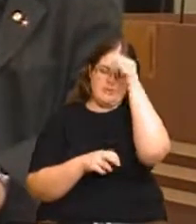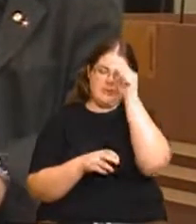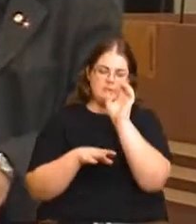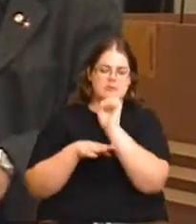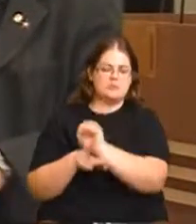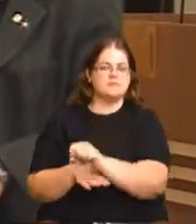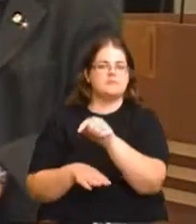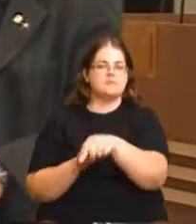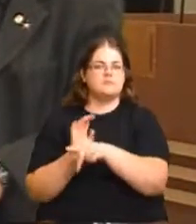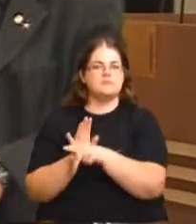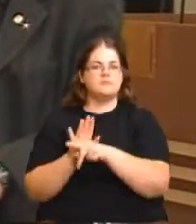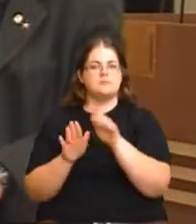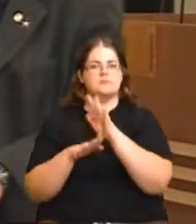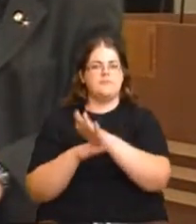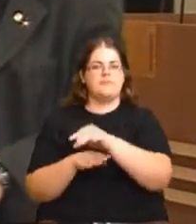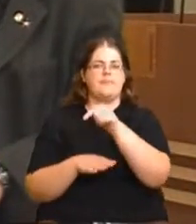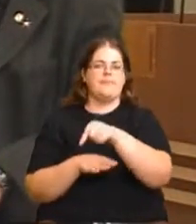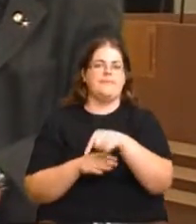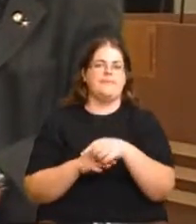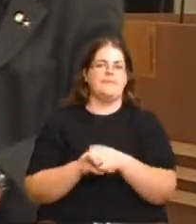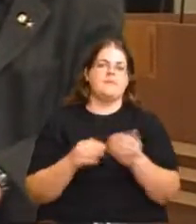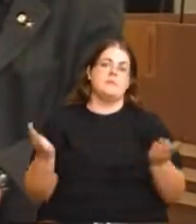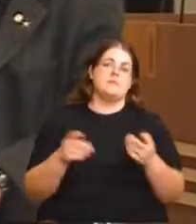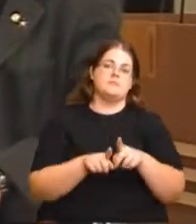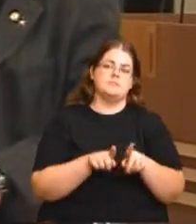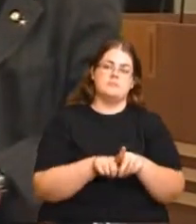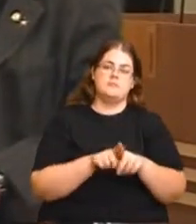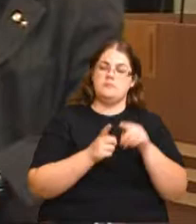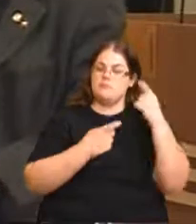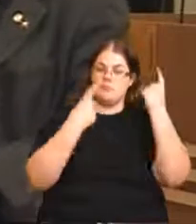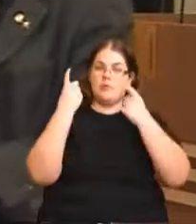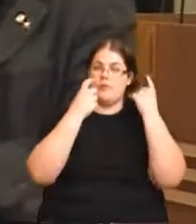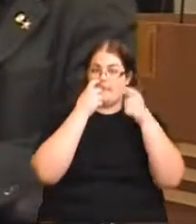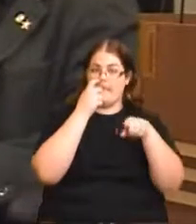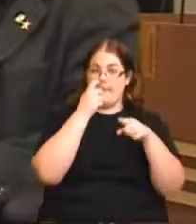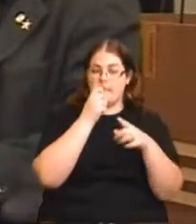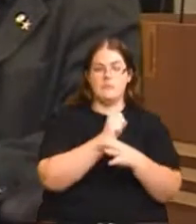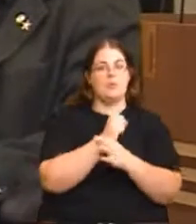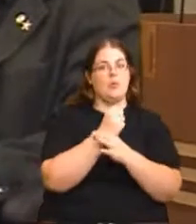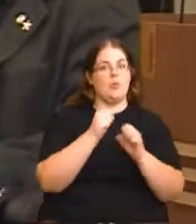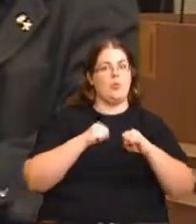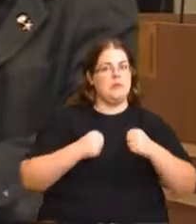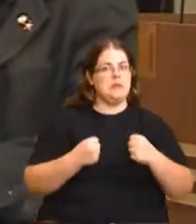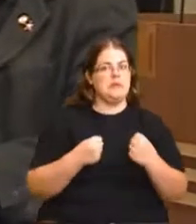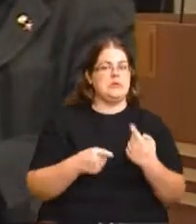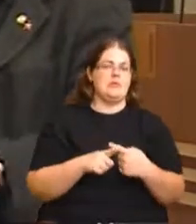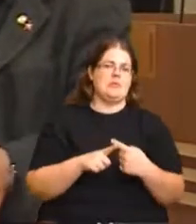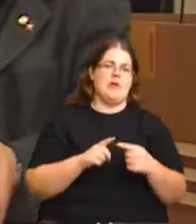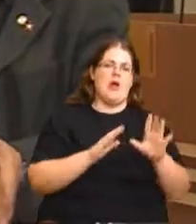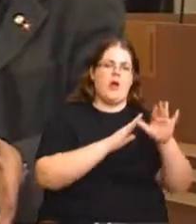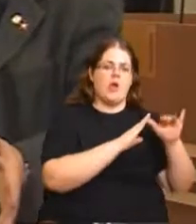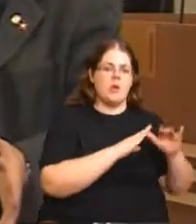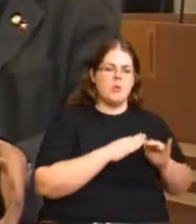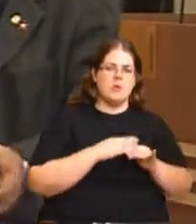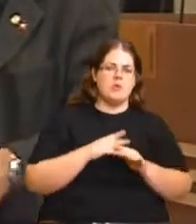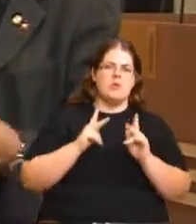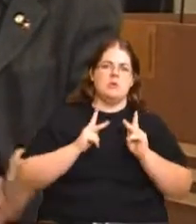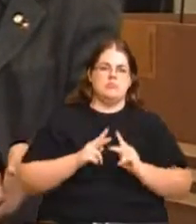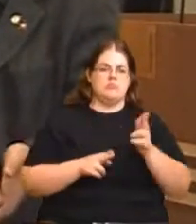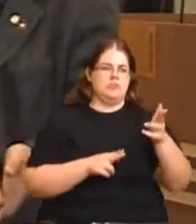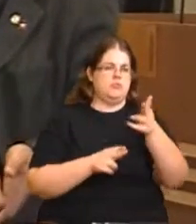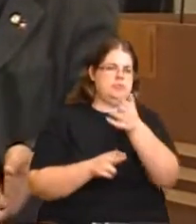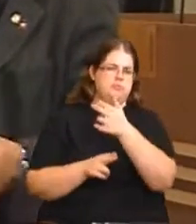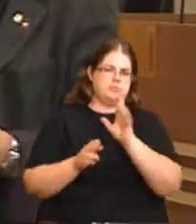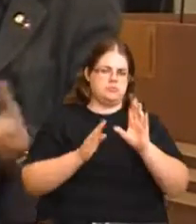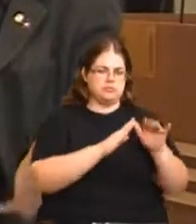a prefeitura realizar as obras. E no demais, a nossa preocupação agora é com a segurança, né, Edson? Muitos assaltos agora no último período que nós temos acompanhado, 2